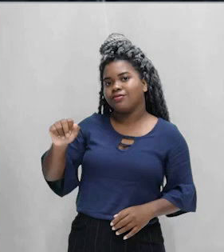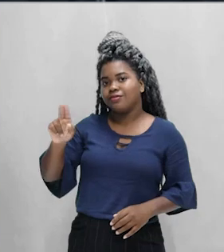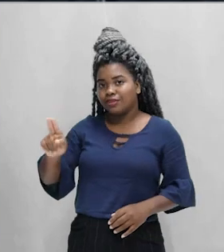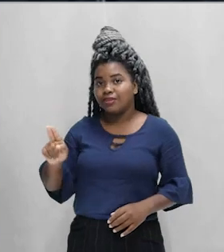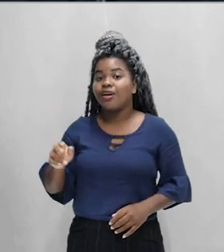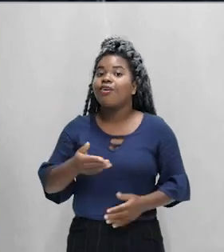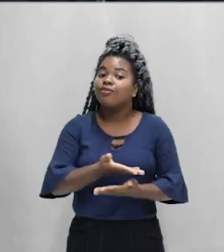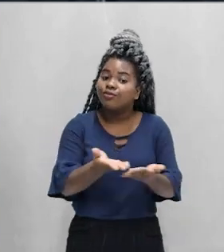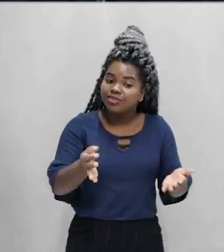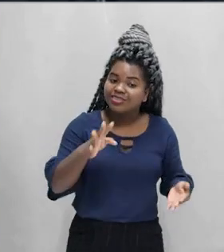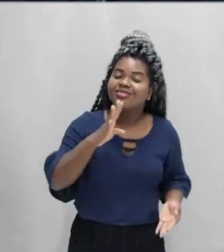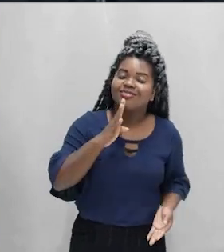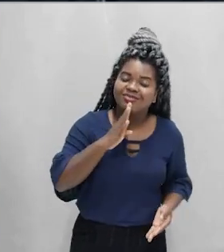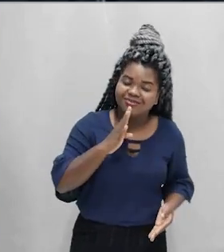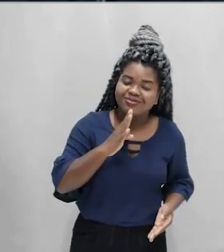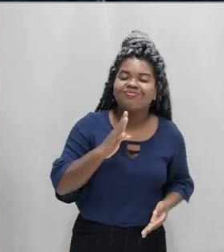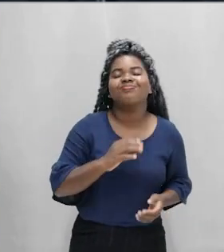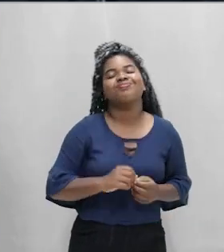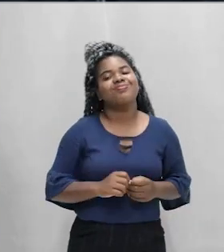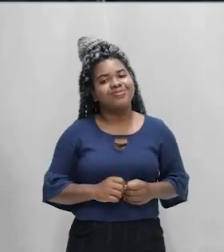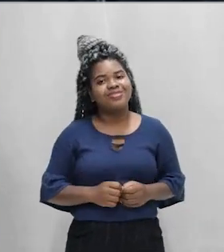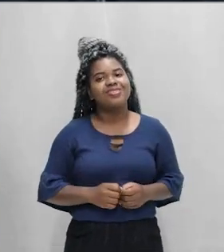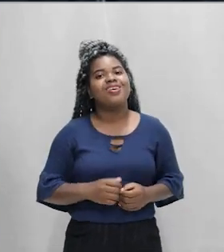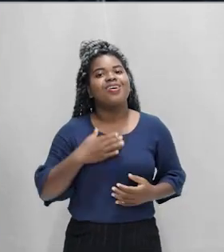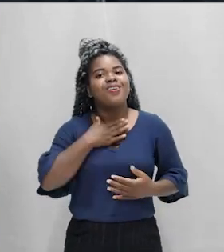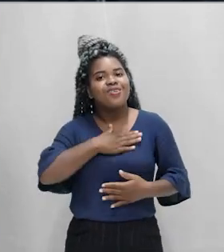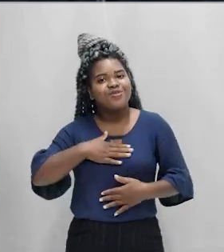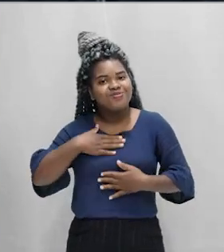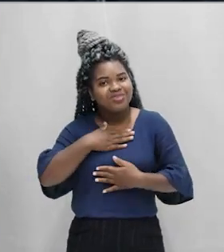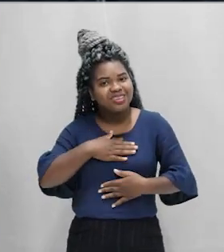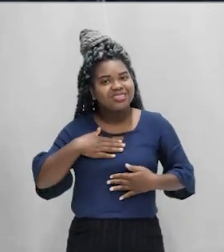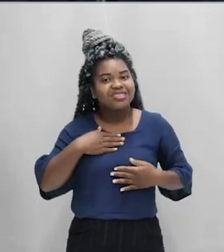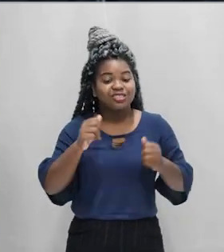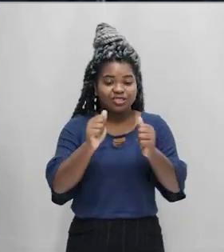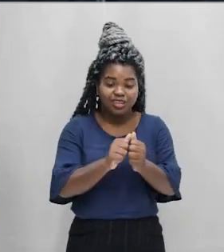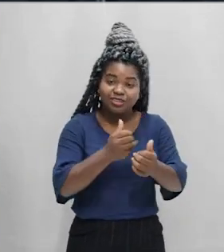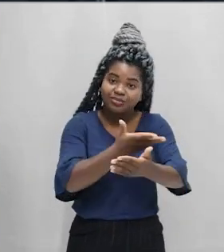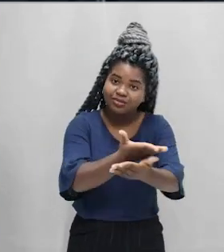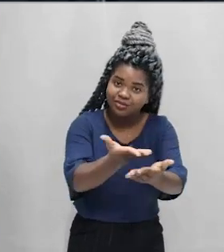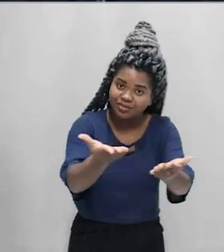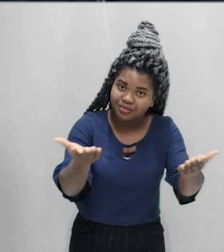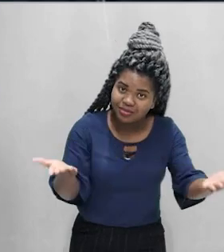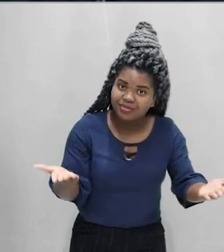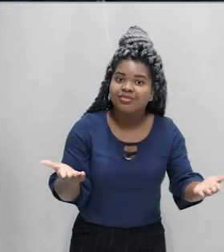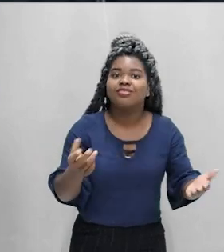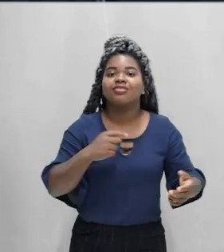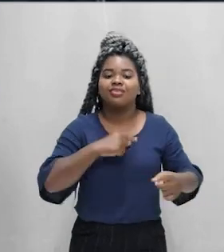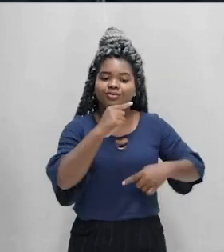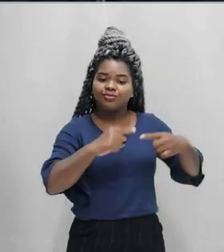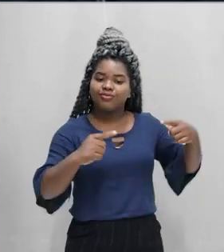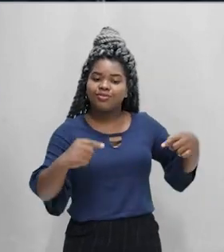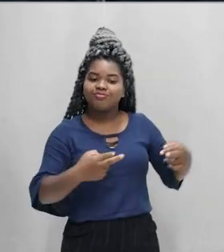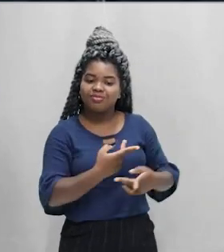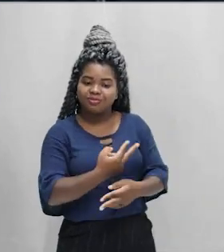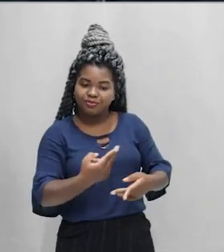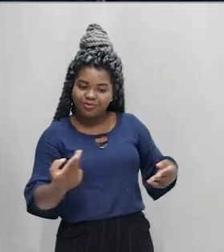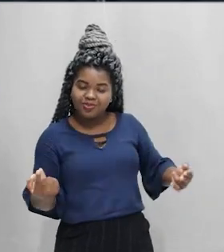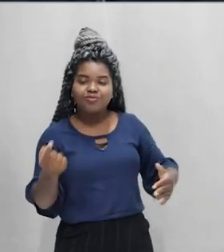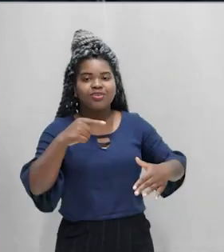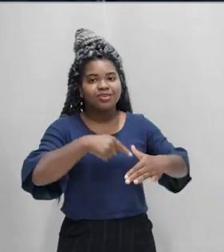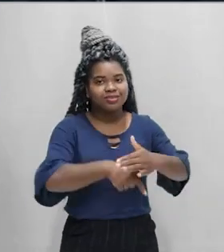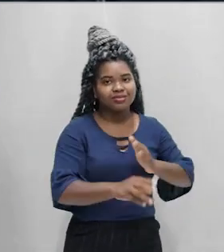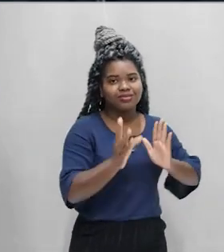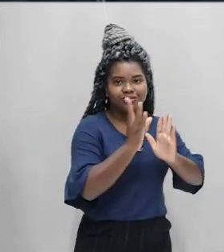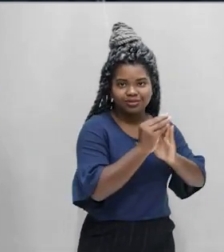me conhece. É um prazer estar aqui trabalhando com vocês, trazendo material para aprofundamento